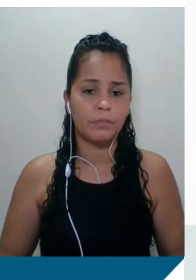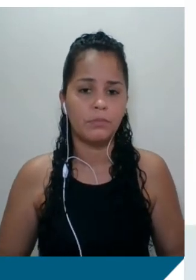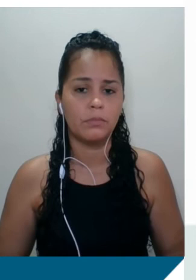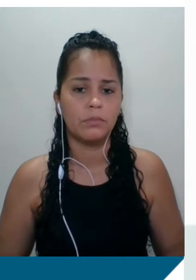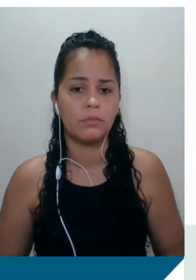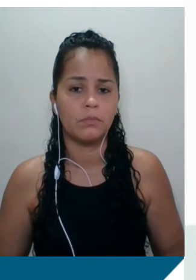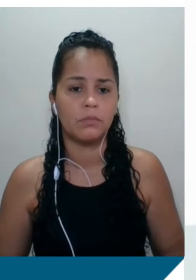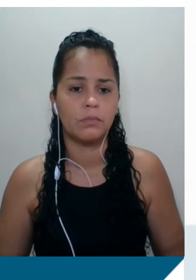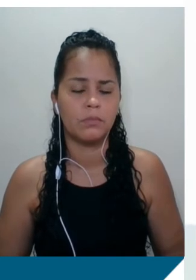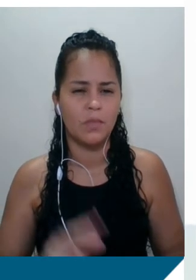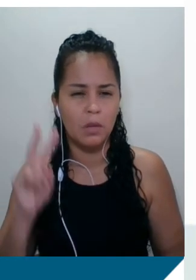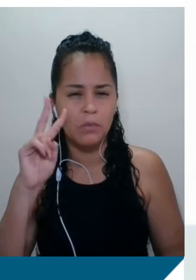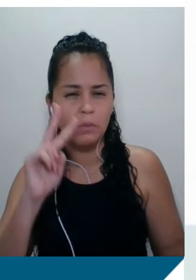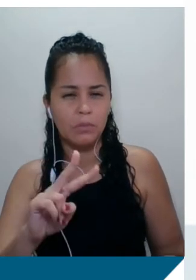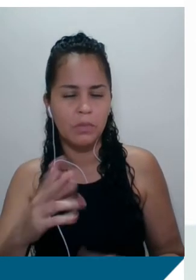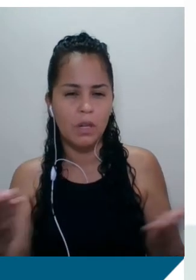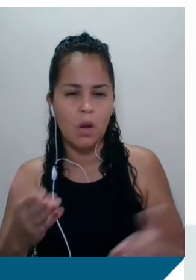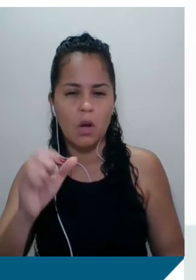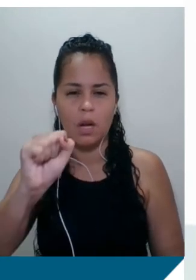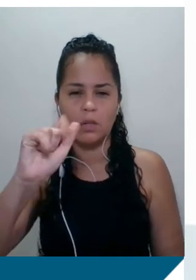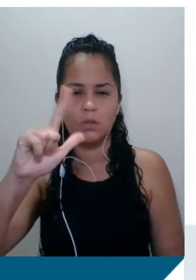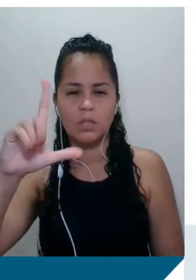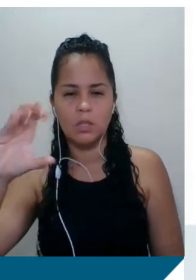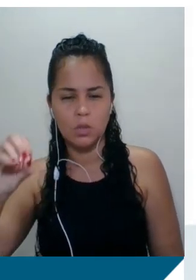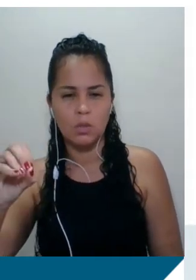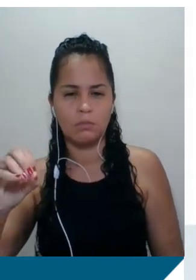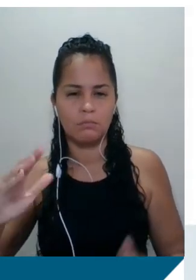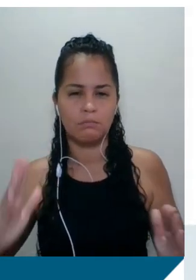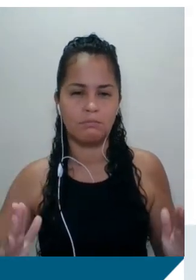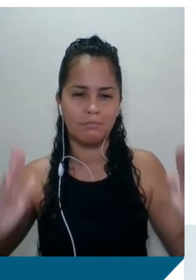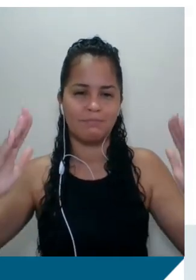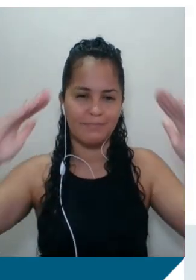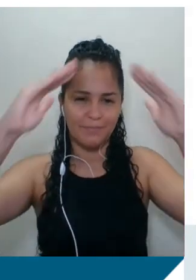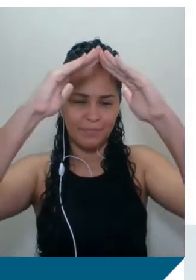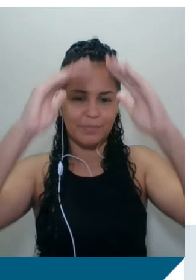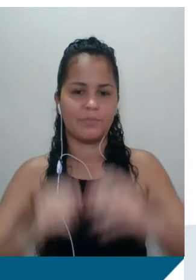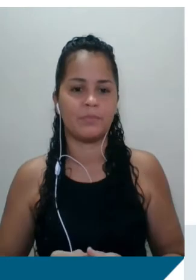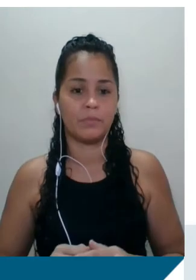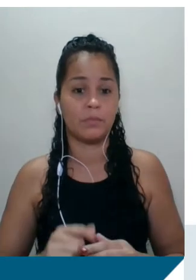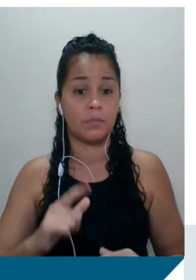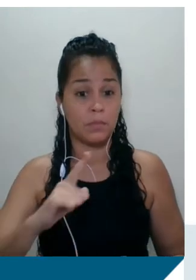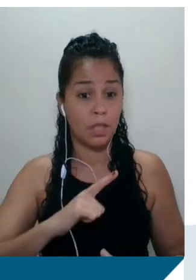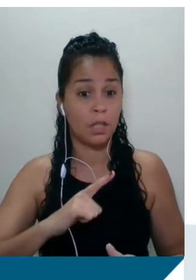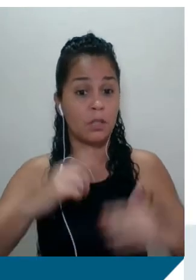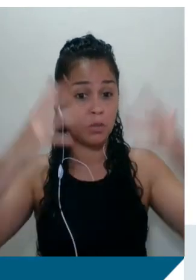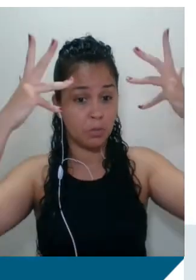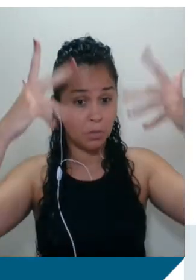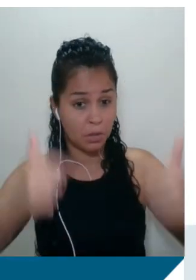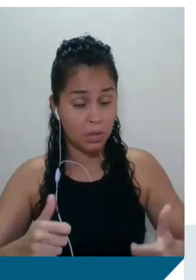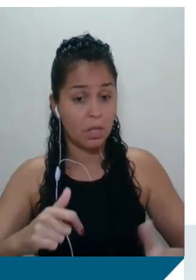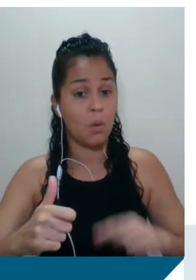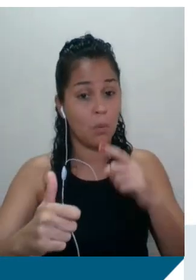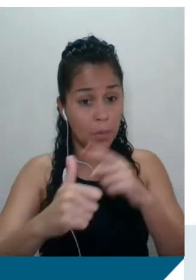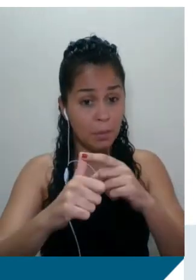grãos a gente tem para serem transportados. Vamos olhar agora para o silo. O próprio exercício já nos explica